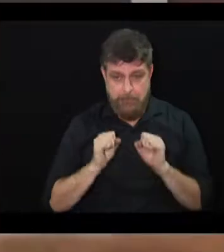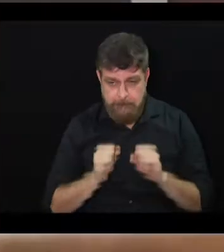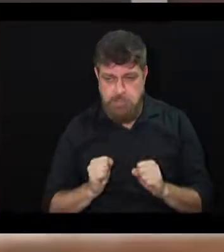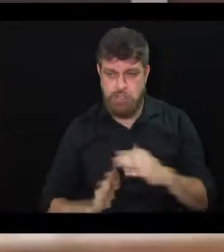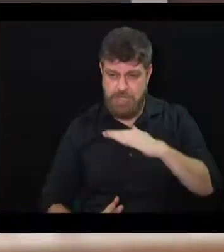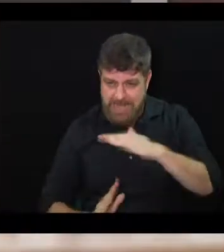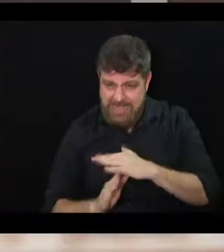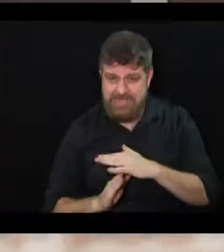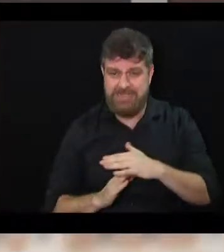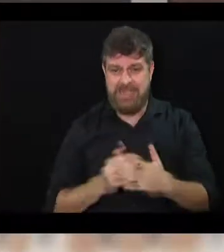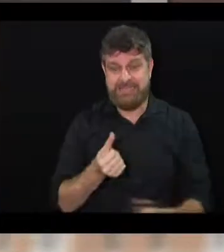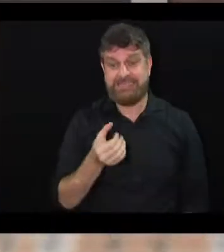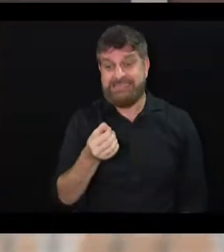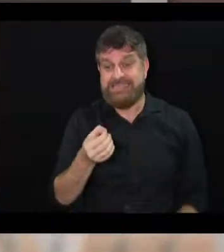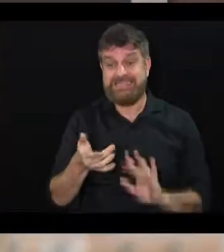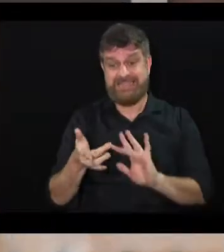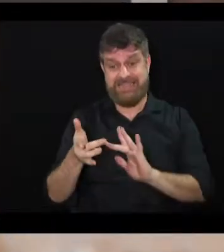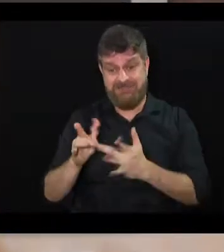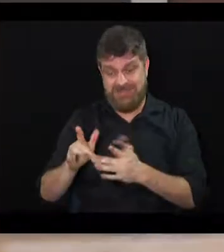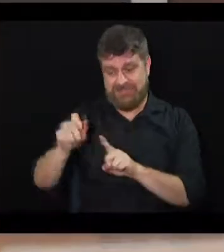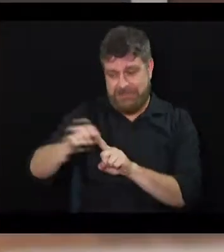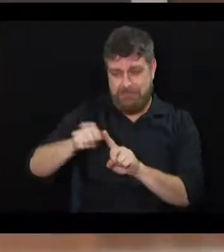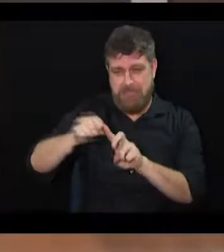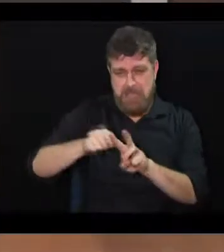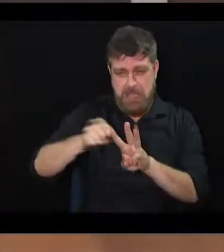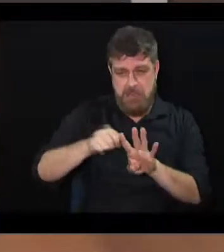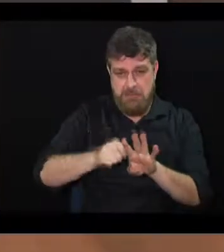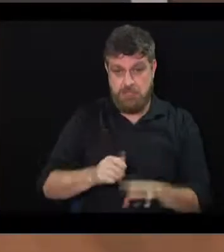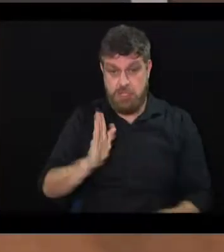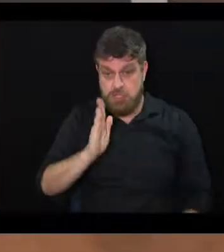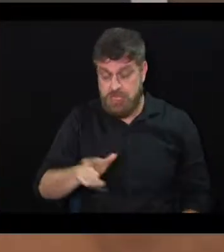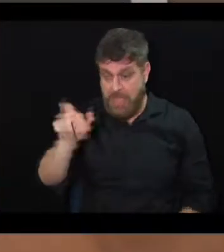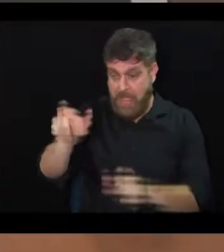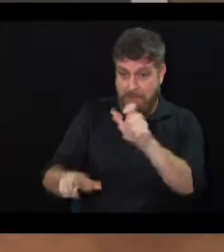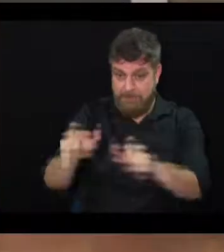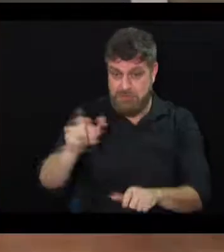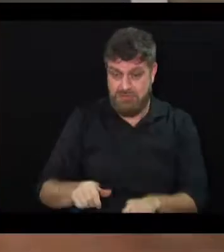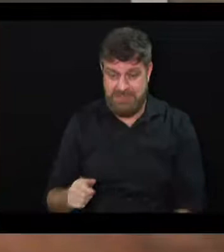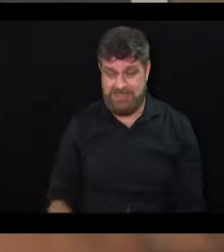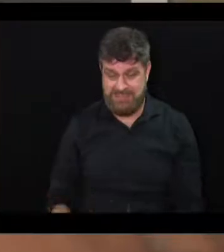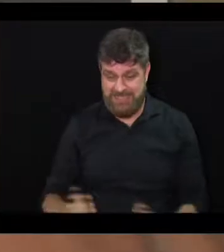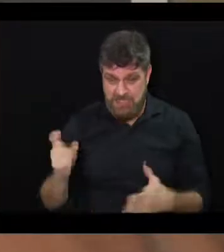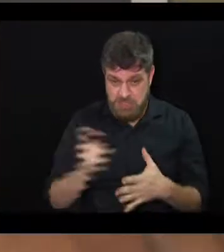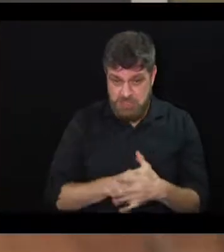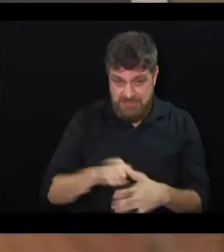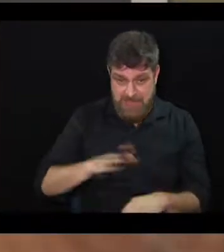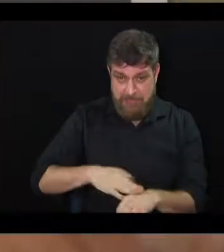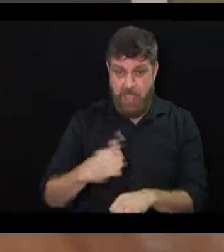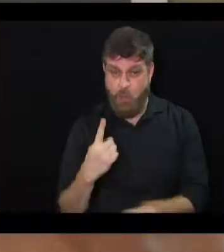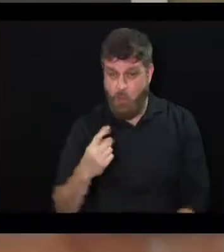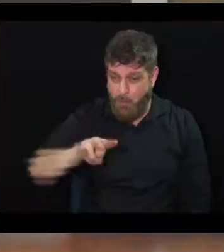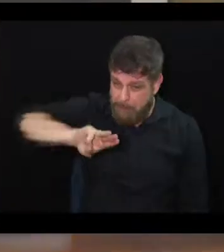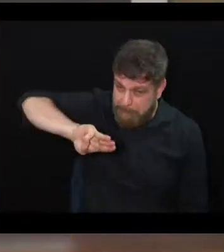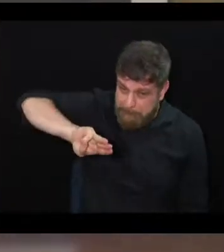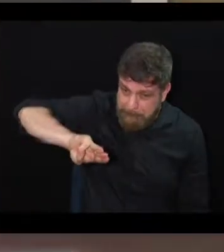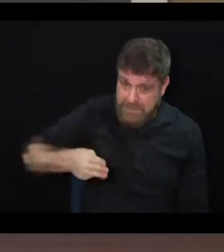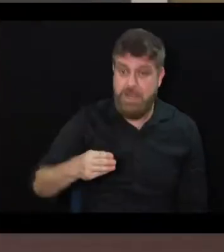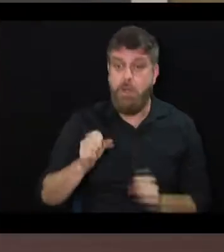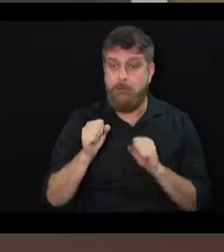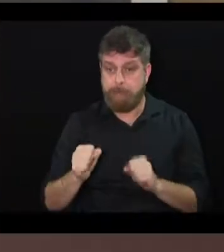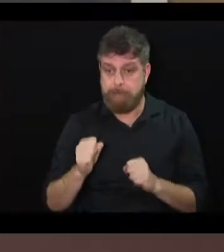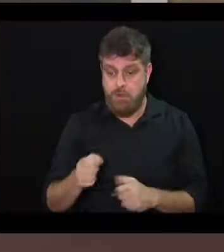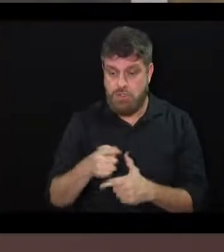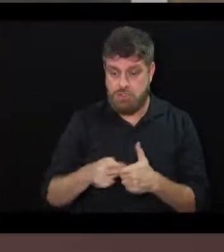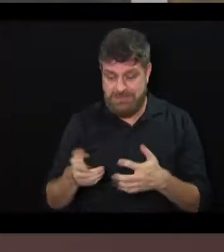dívidas poderá ser feito em até 60 vezes. Já os contribuintes com débitos superiores a 1 milhão terão a opção